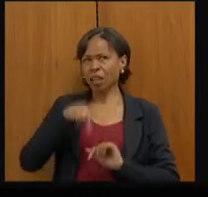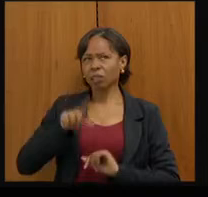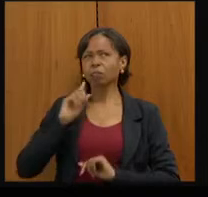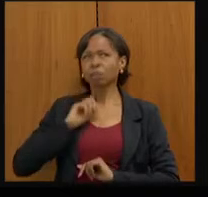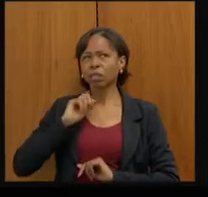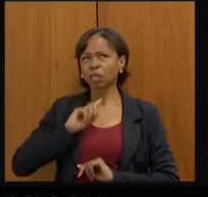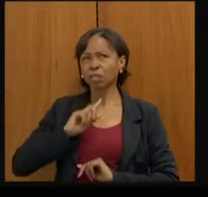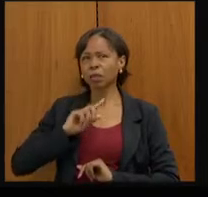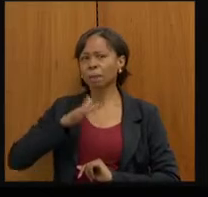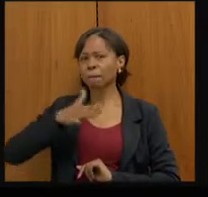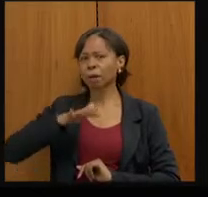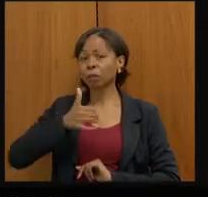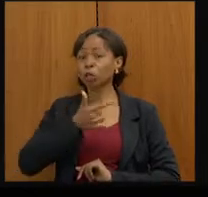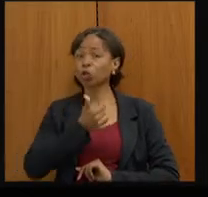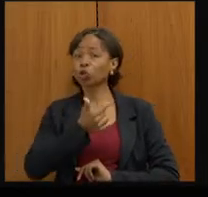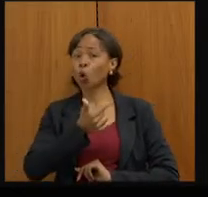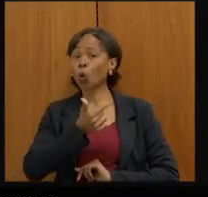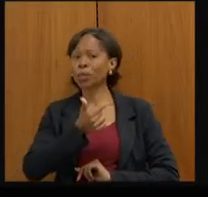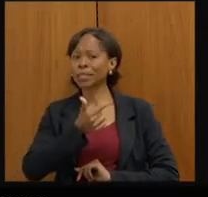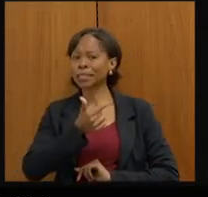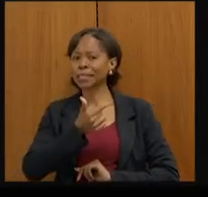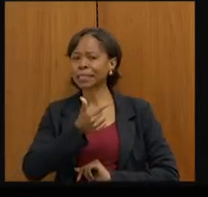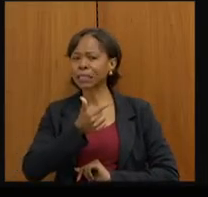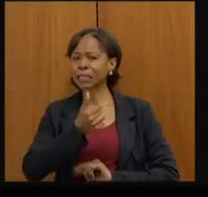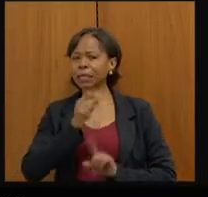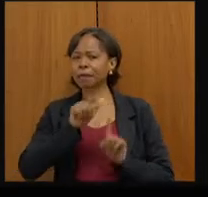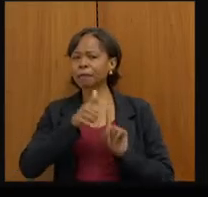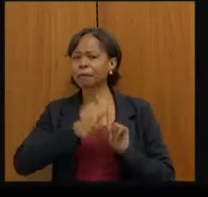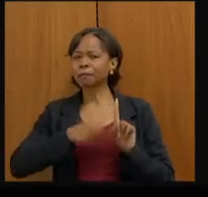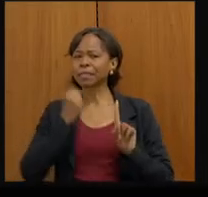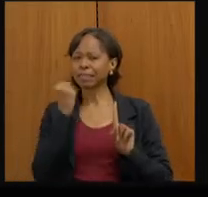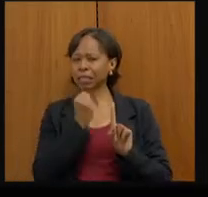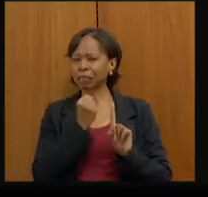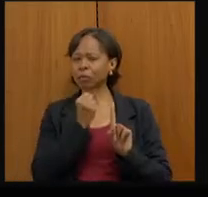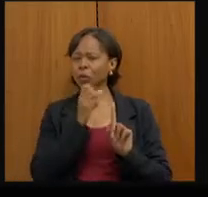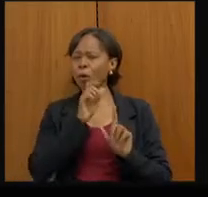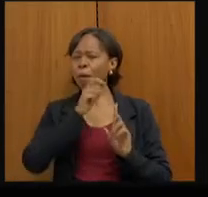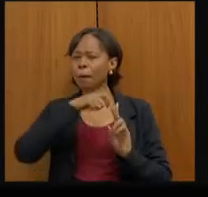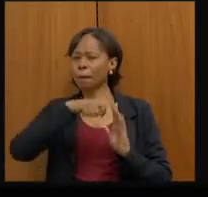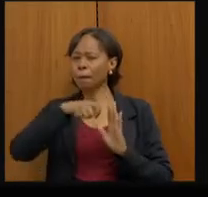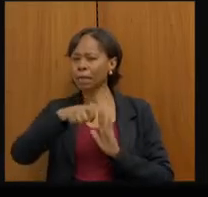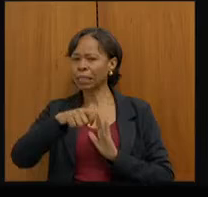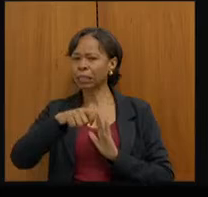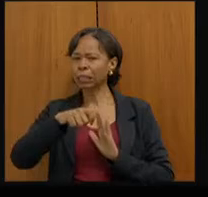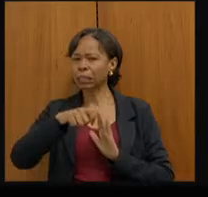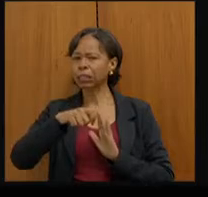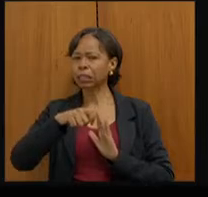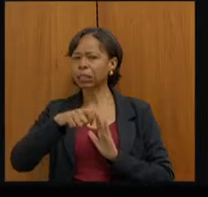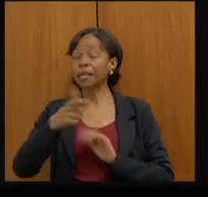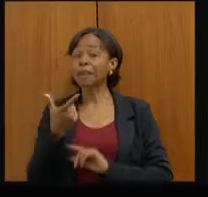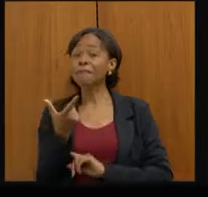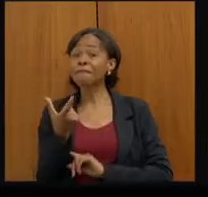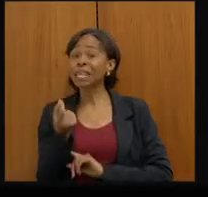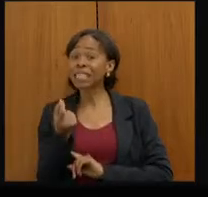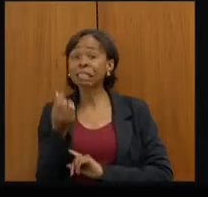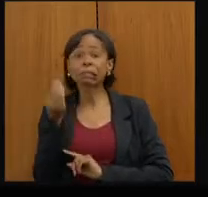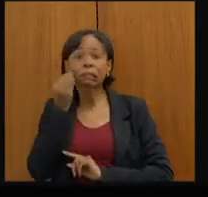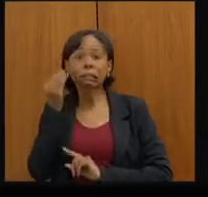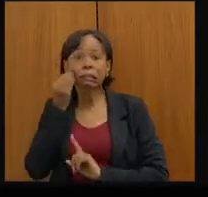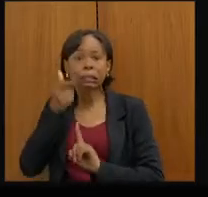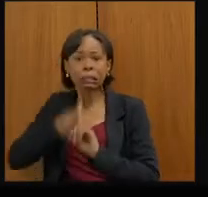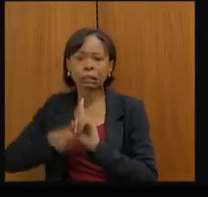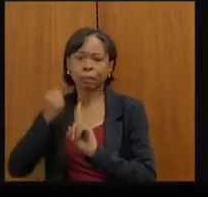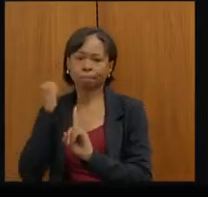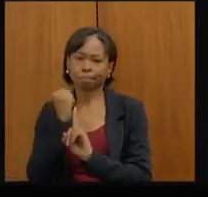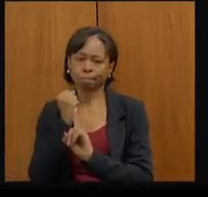feminicídio por mês de me formar e uma média de 20 e tentar os números de registro